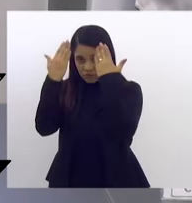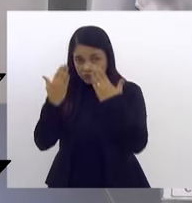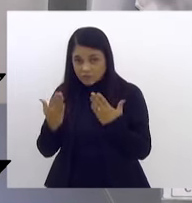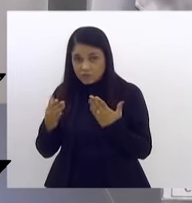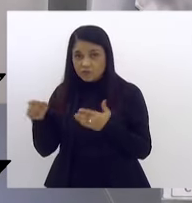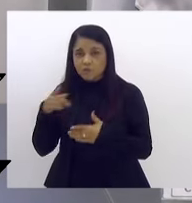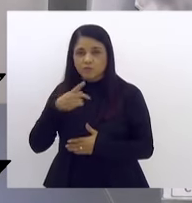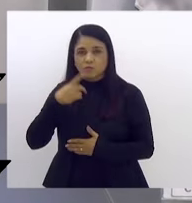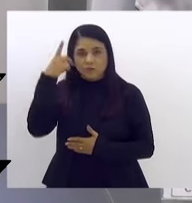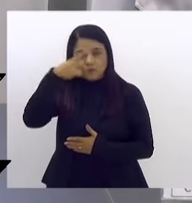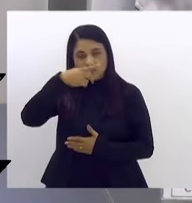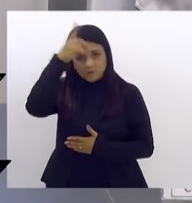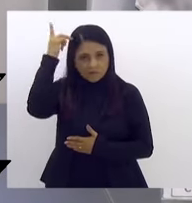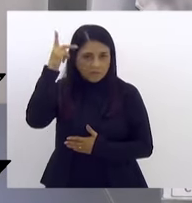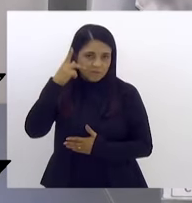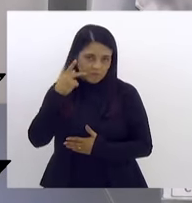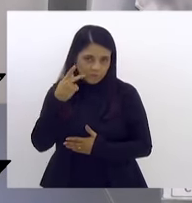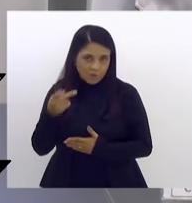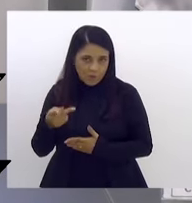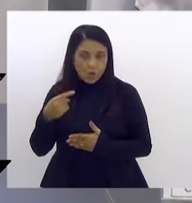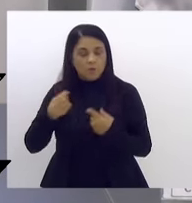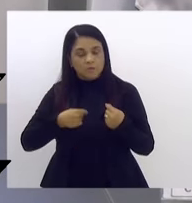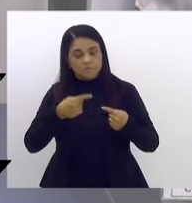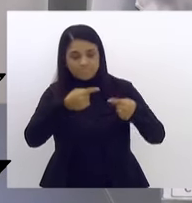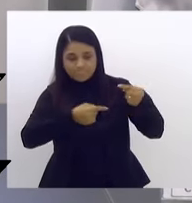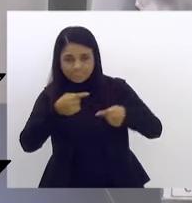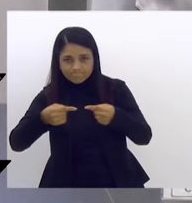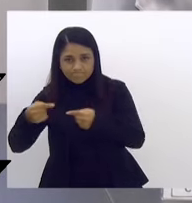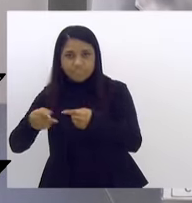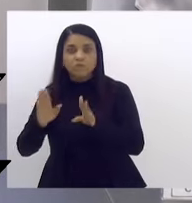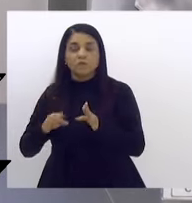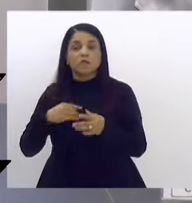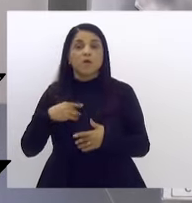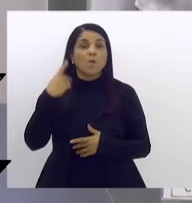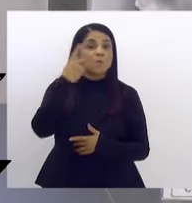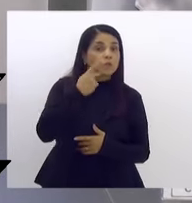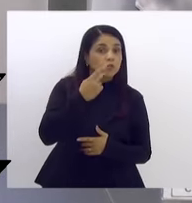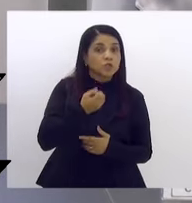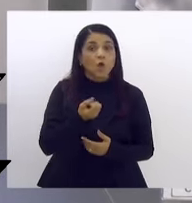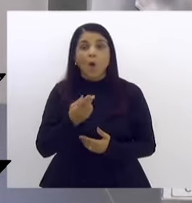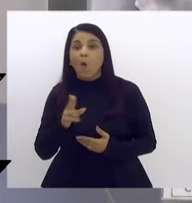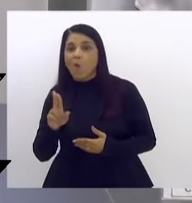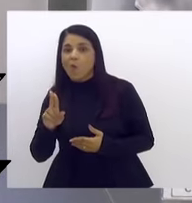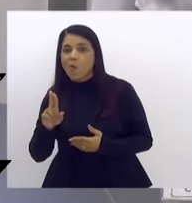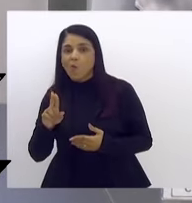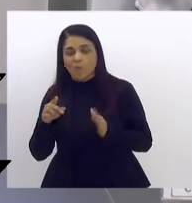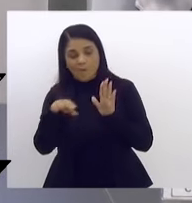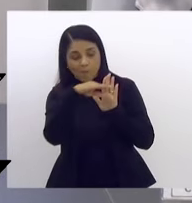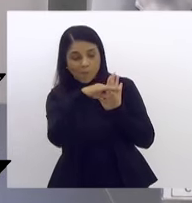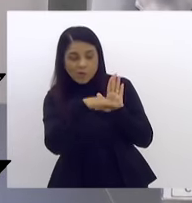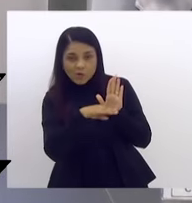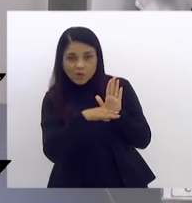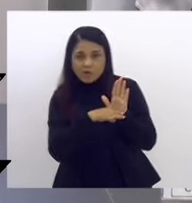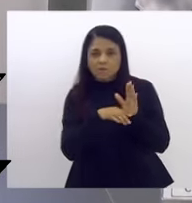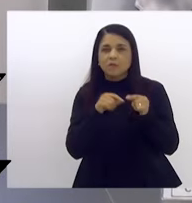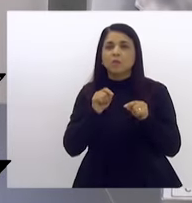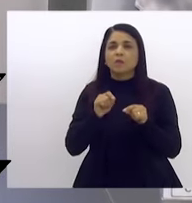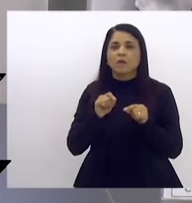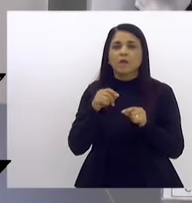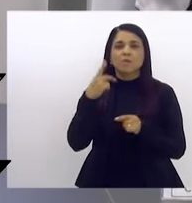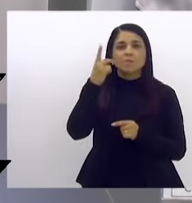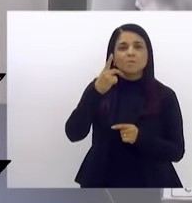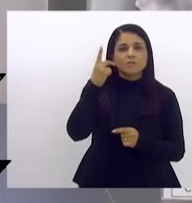eventualmente sumular aí essa distinção entre política e programa levando a política mais para algo de de de estado de política de